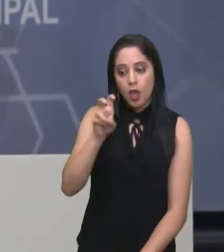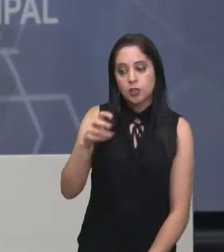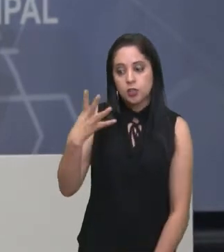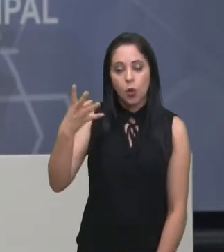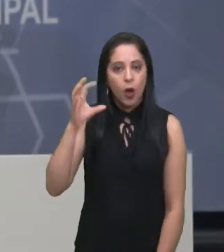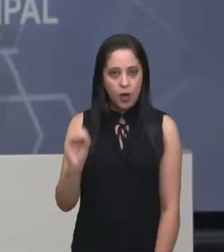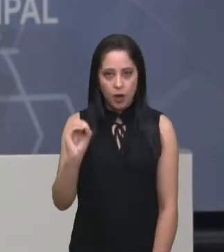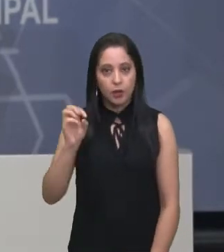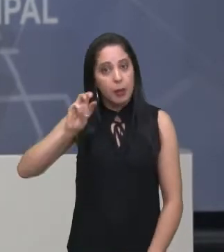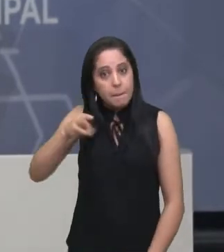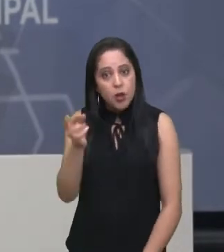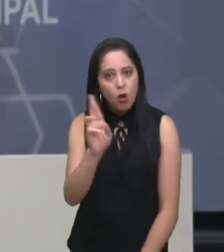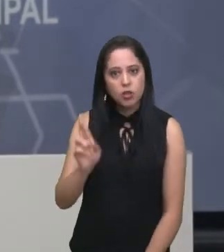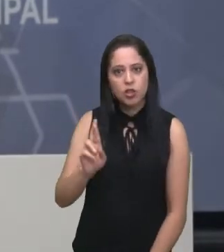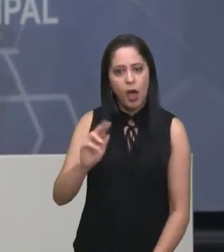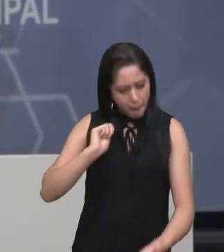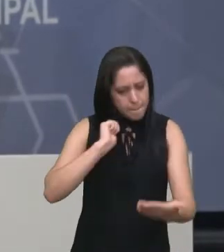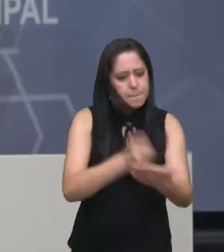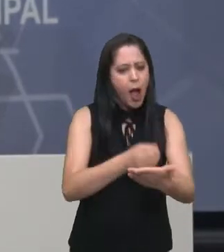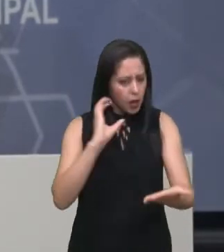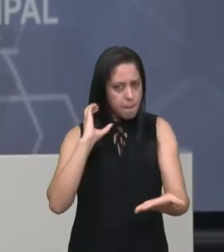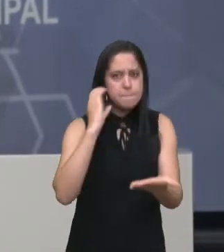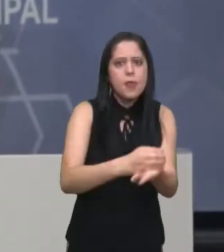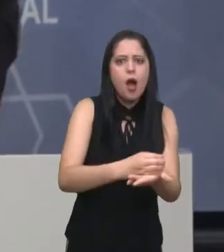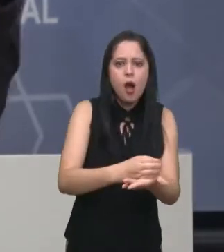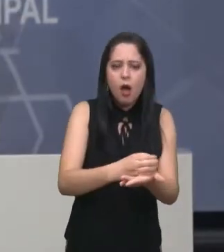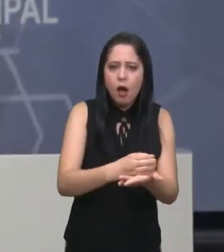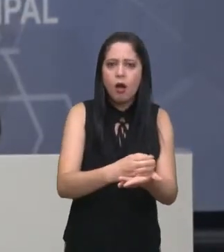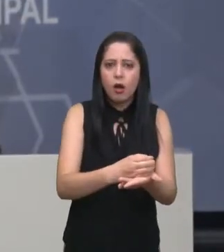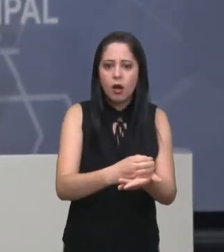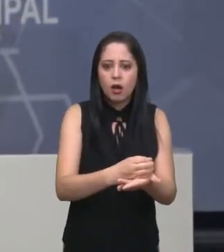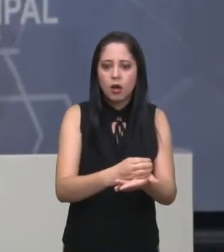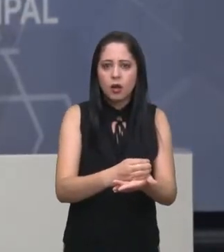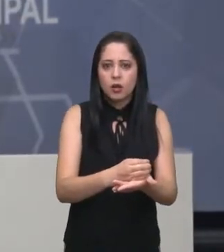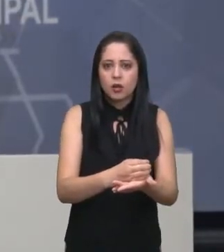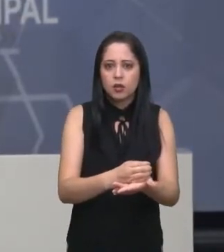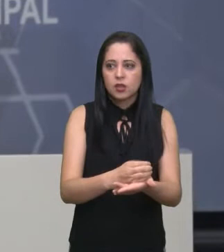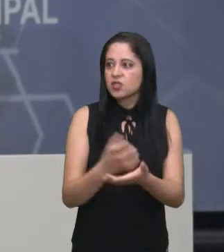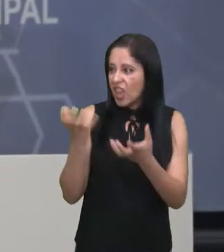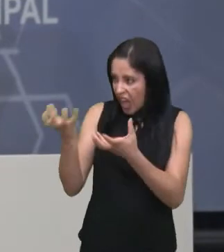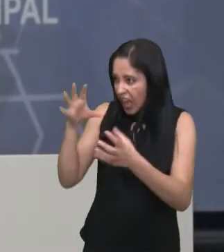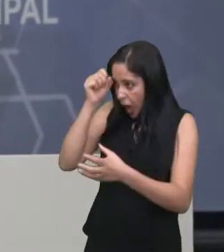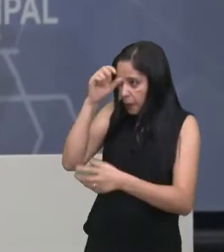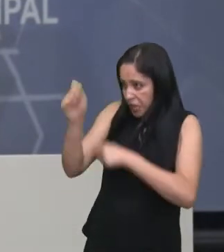juros que vai economizar, investe em obras. Se quiser gestão, eu vou lá ensinar para o senhor.